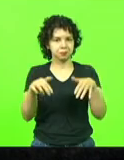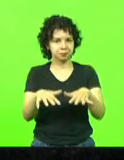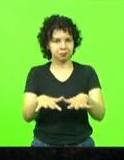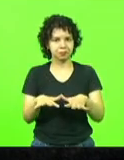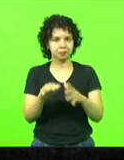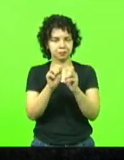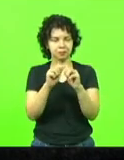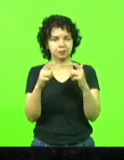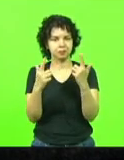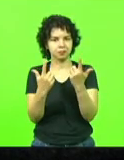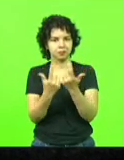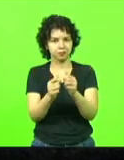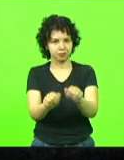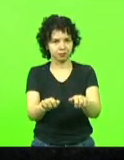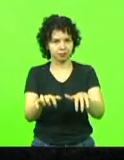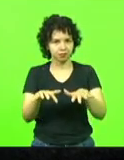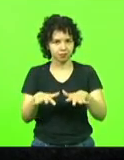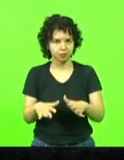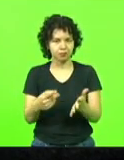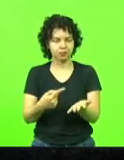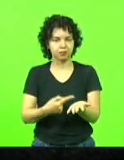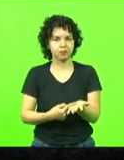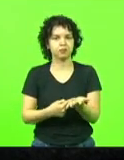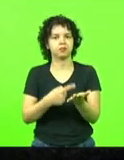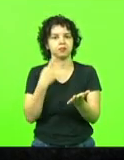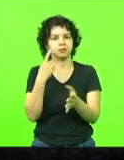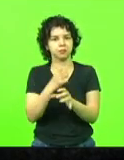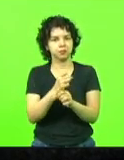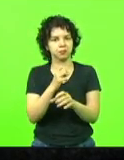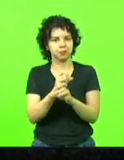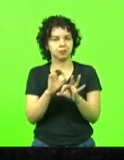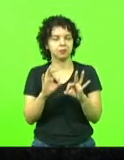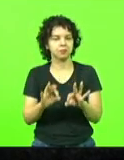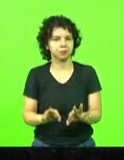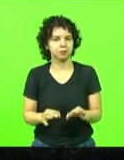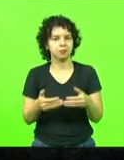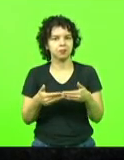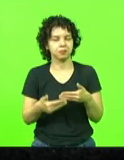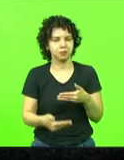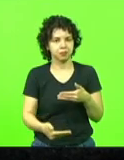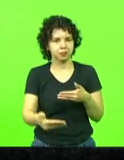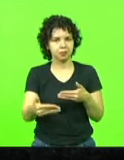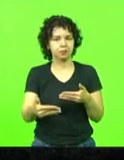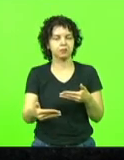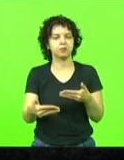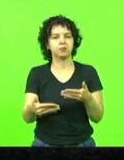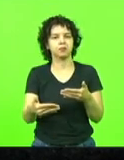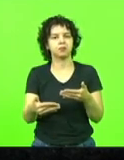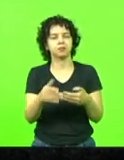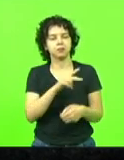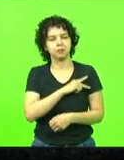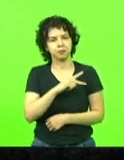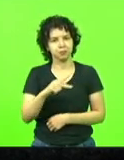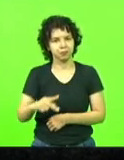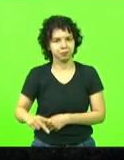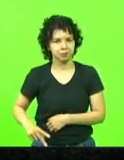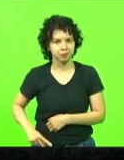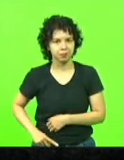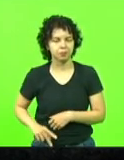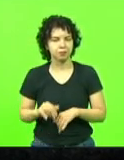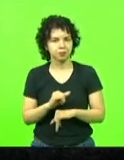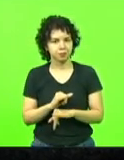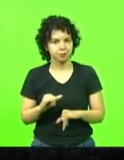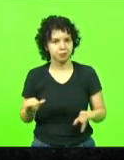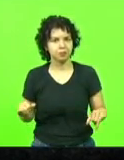Legislativa em sessão ordinária. Havendo o quórum regimental, o senhor presidente declarou abertos os trabalhos e convidou o senhor